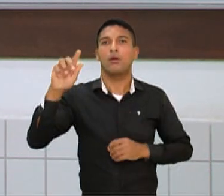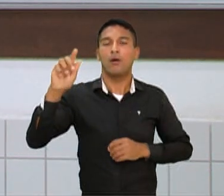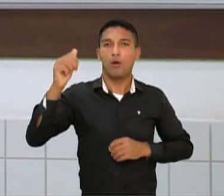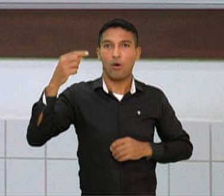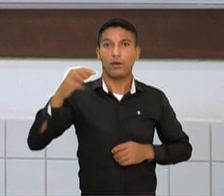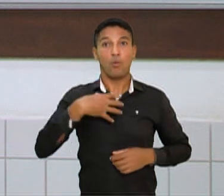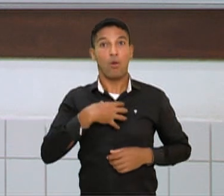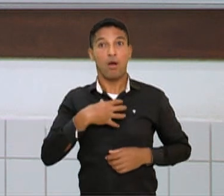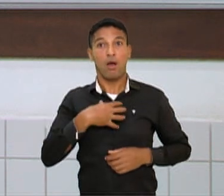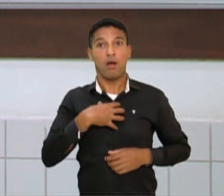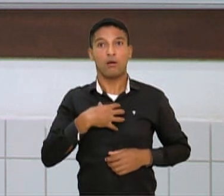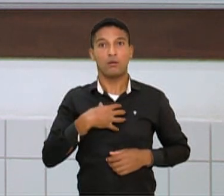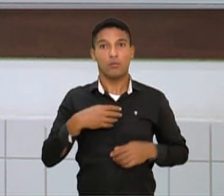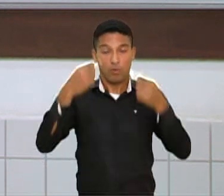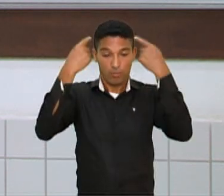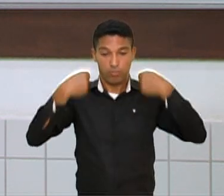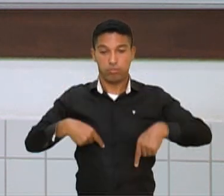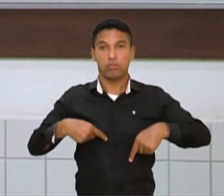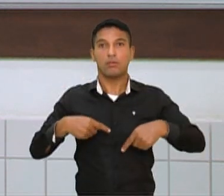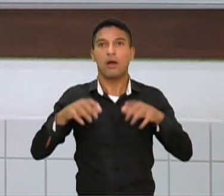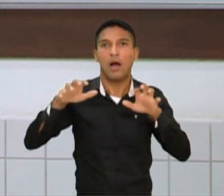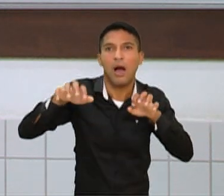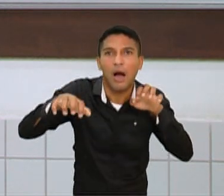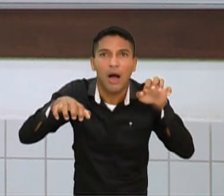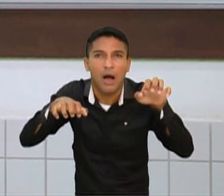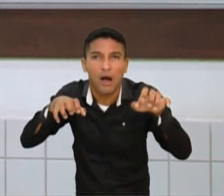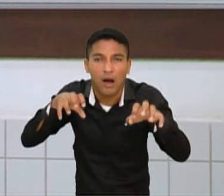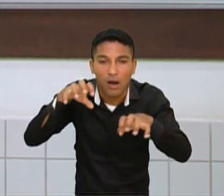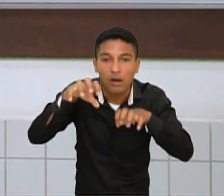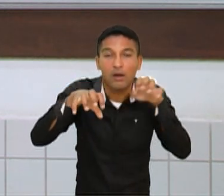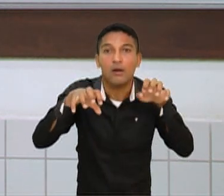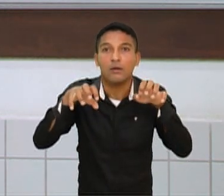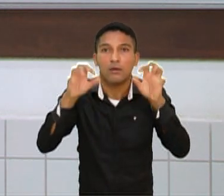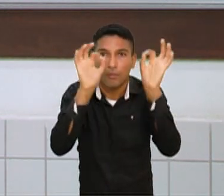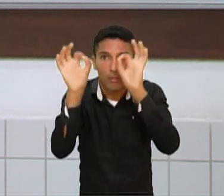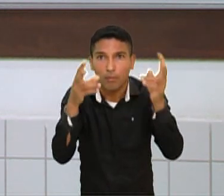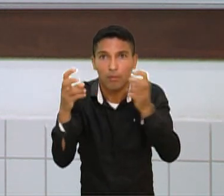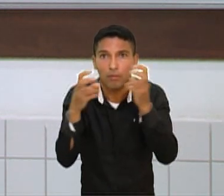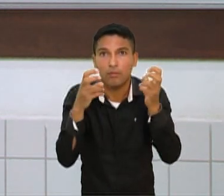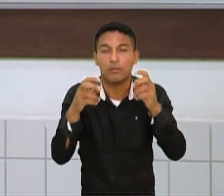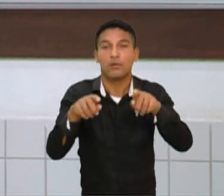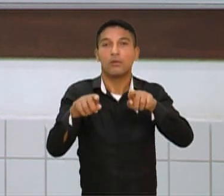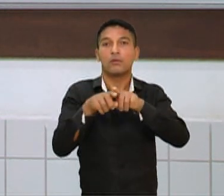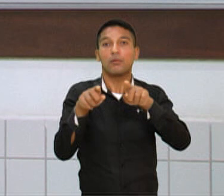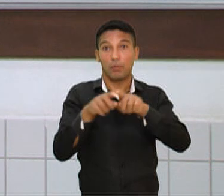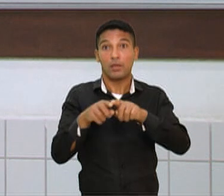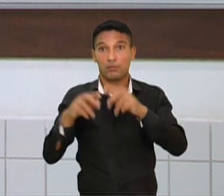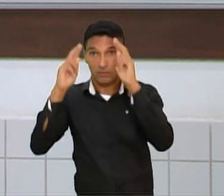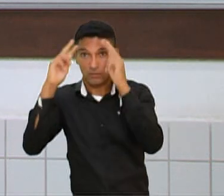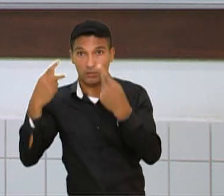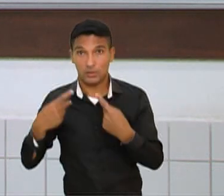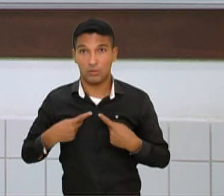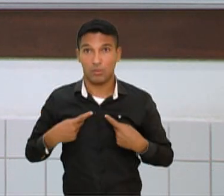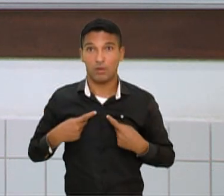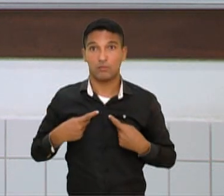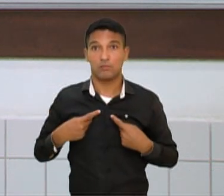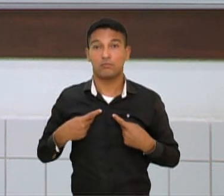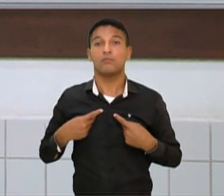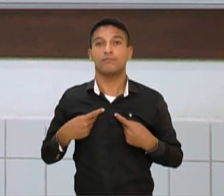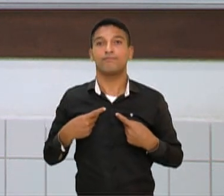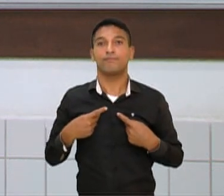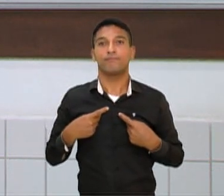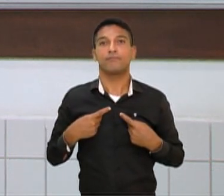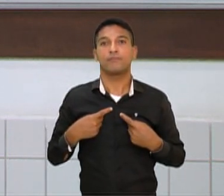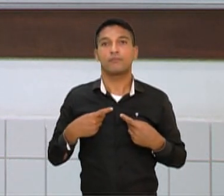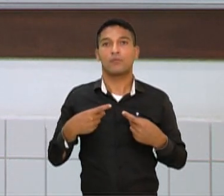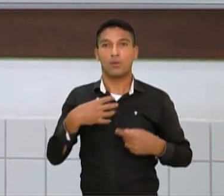para trazer um pouquinho sobre o olho humano e os defeitos de visão que vocês podem acompanhar nas aulas 37 e 38 de Física aí, tudo